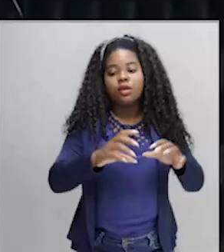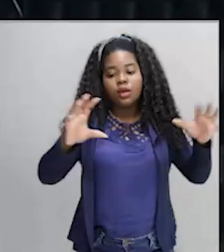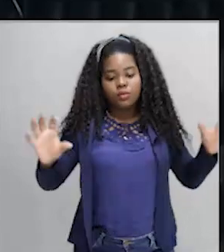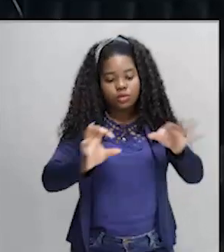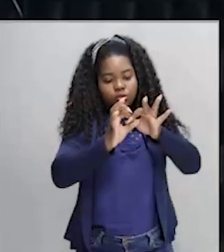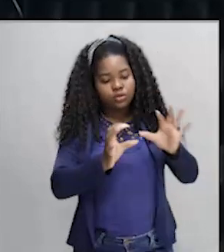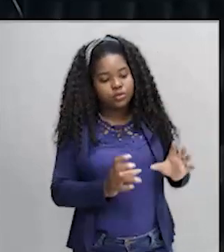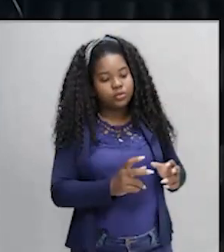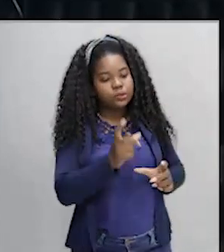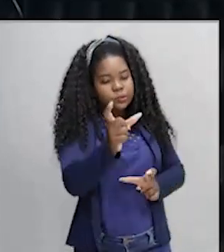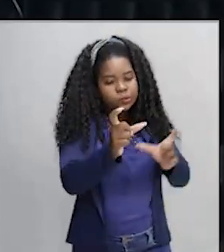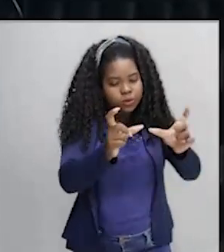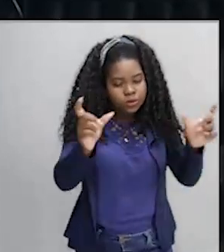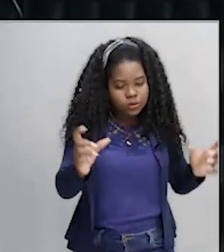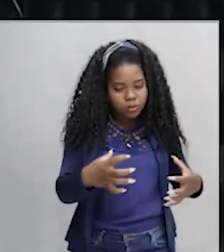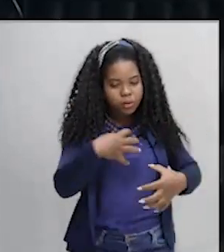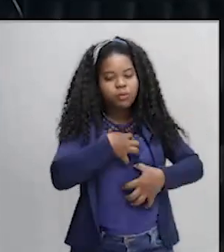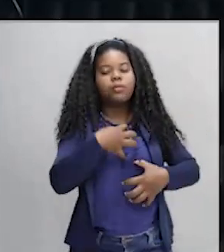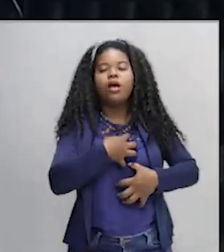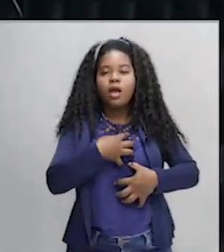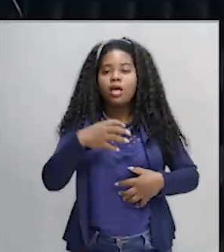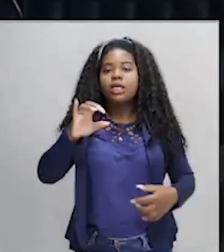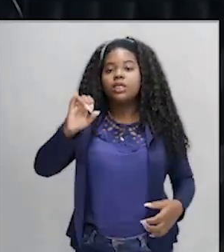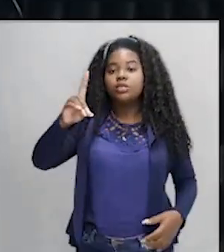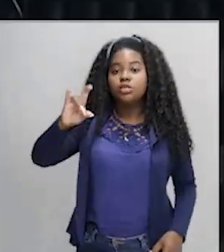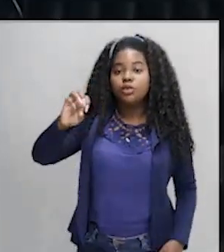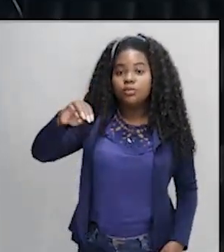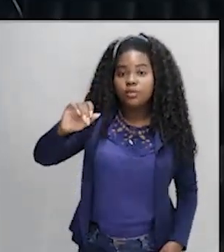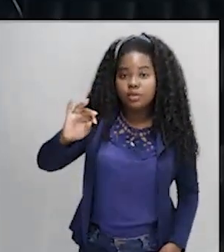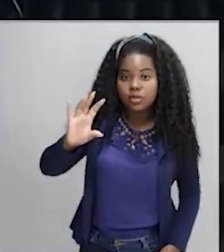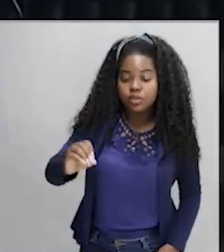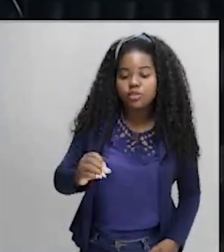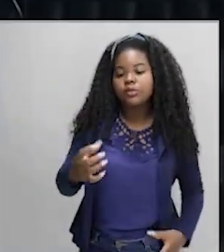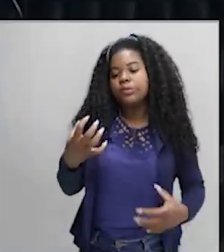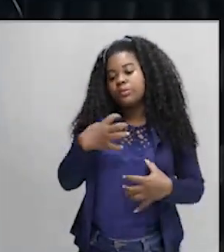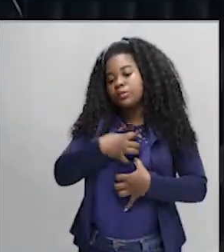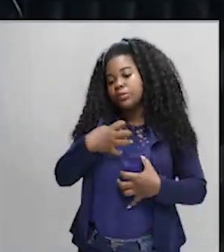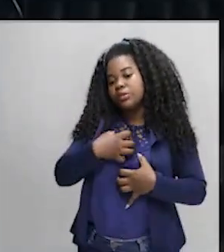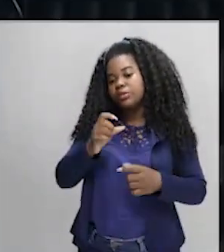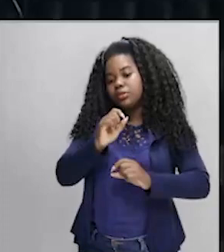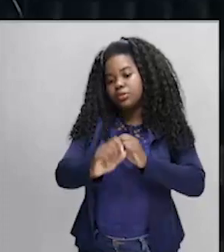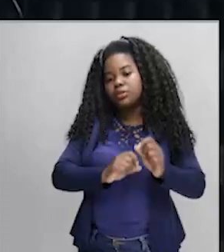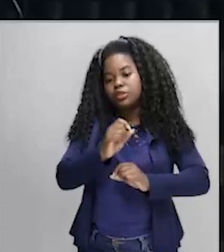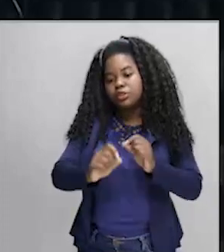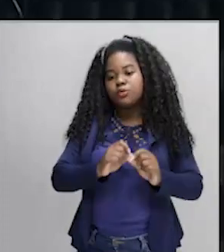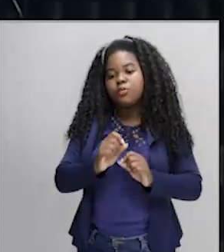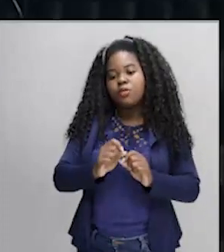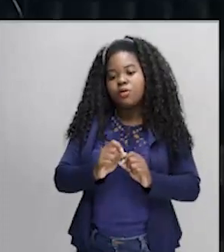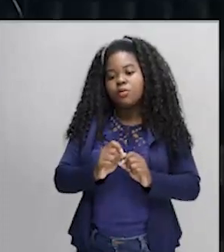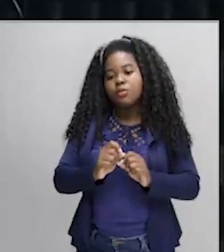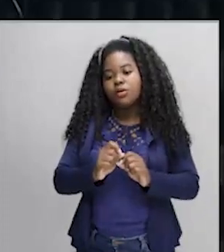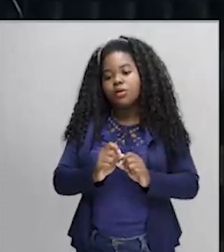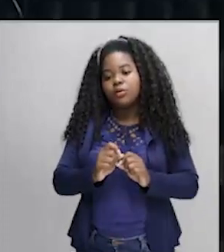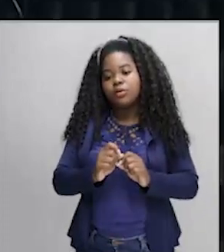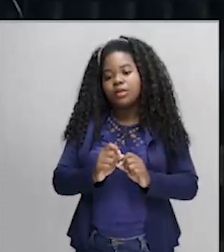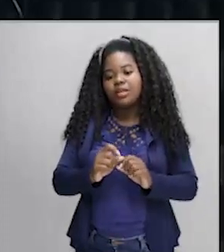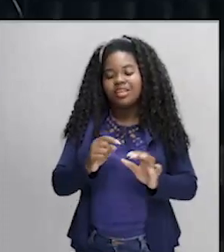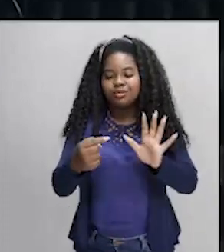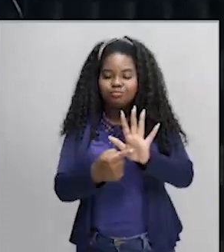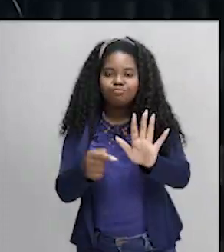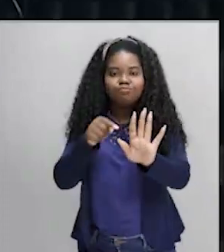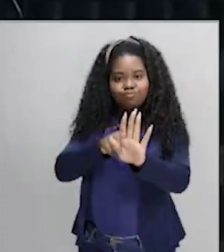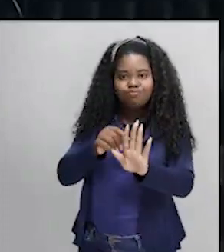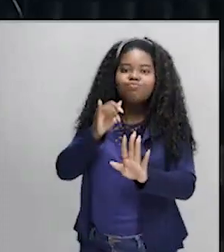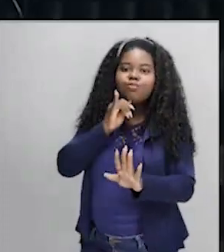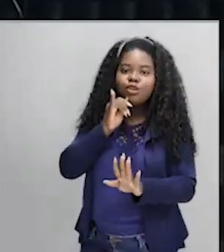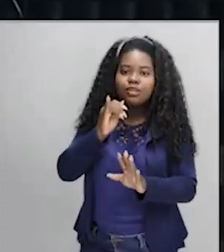sentido idiomático, ou seja, um sentido que não é o sentido literal, sentido figurado ou conotativo, por